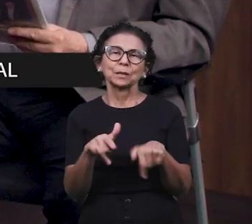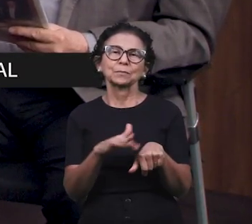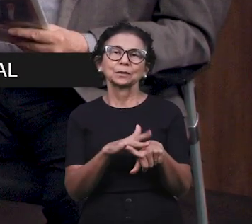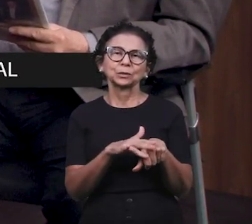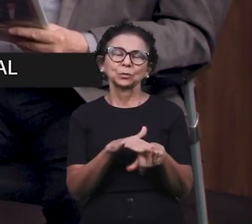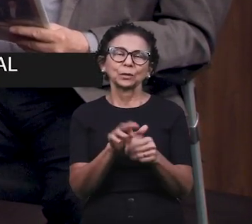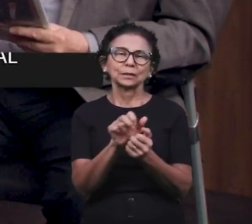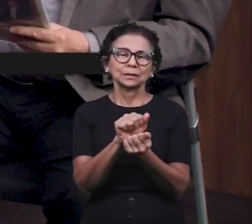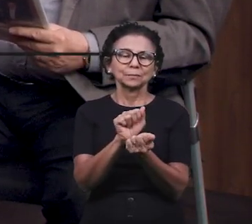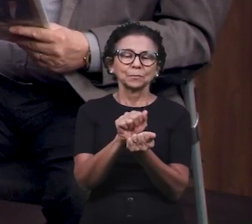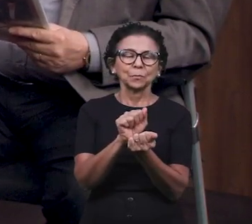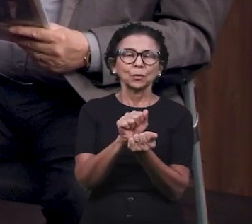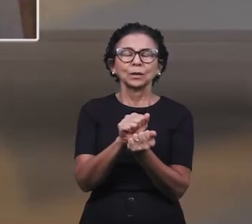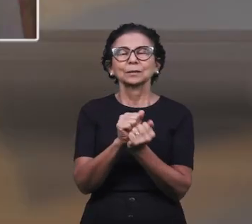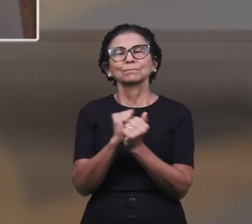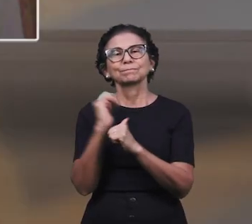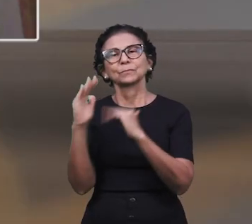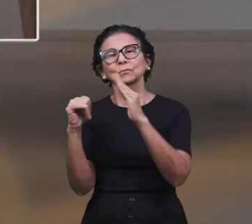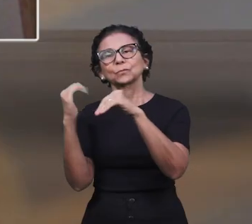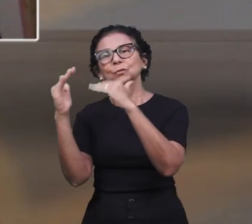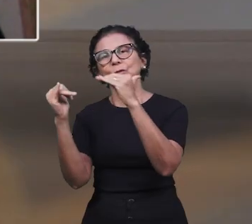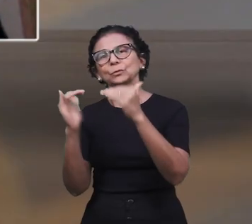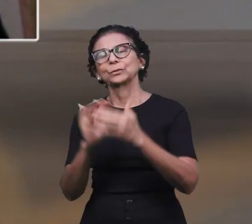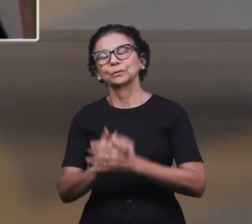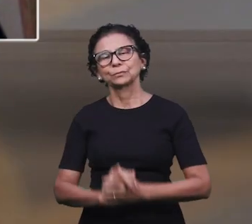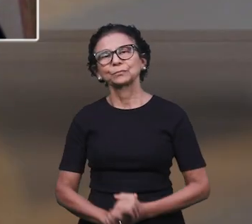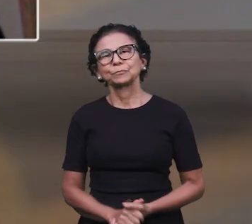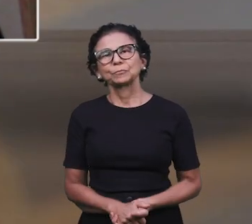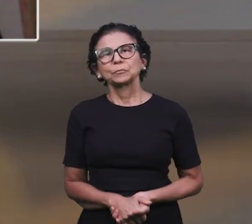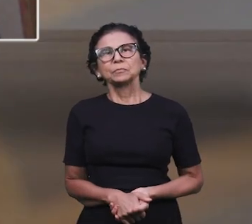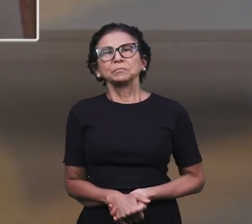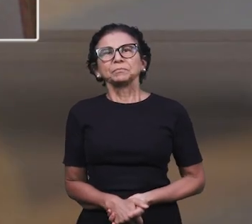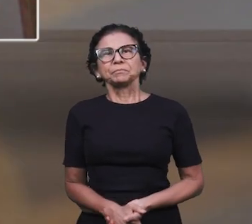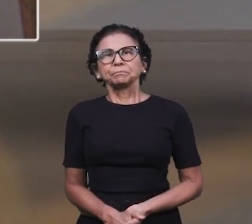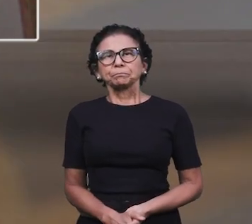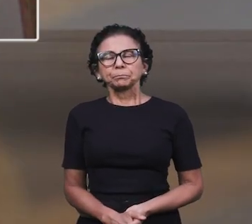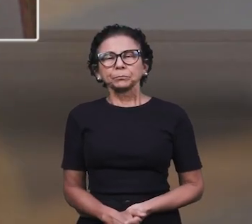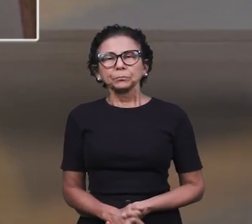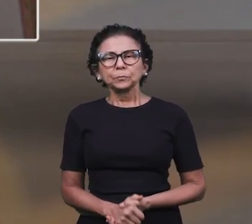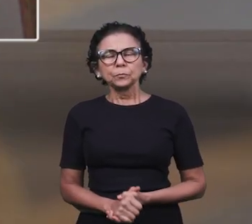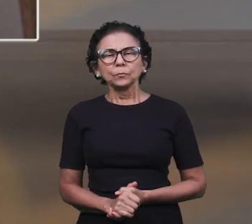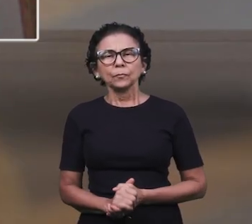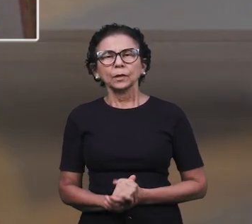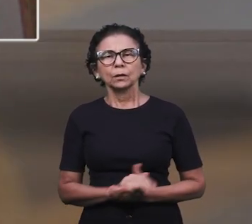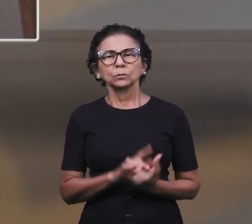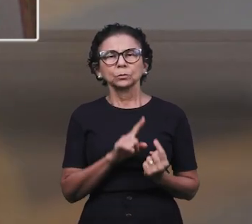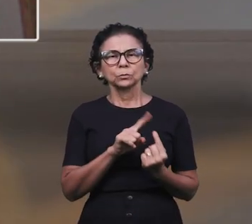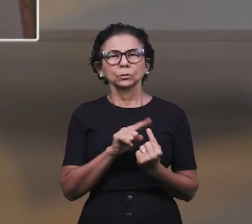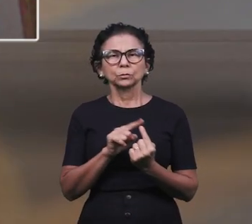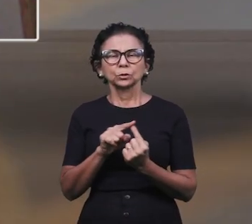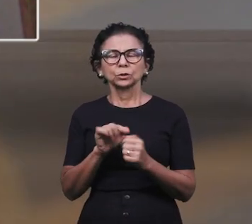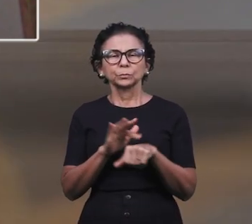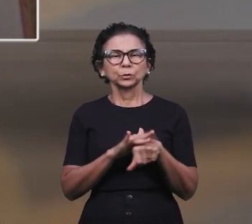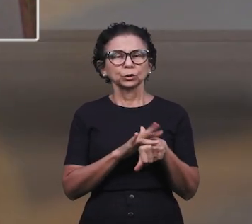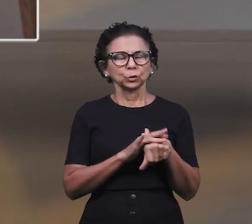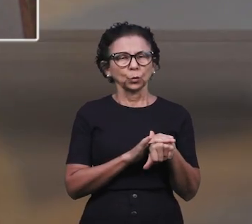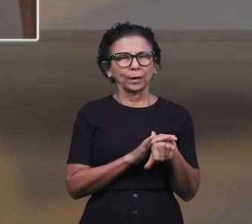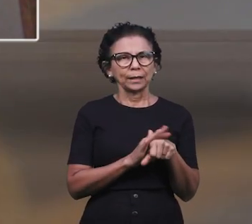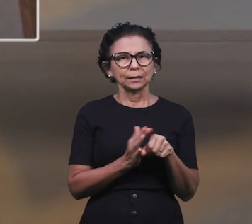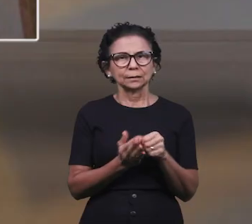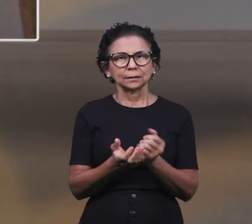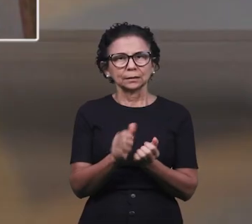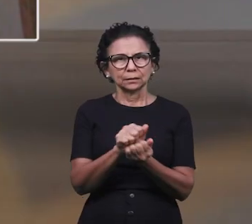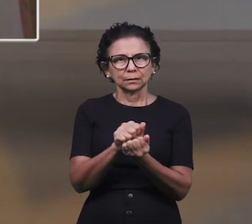doutor? Sim, porque atitudes preventivas em que nós acompanhamos o paciente antes de